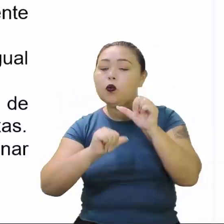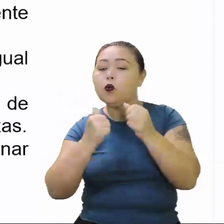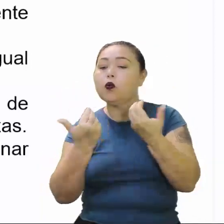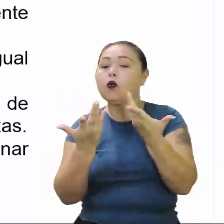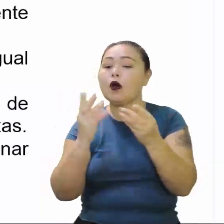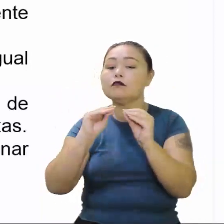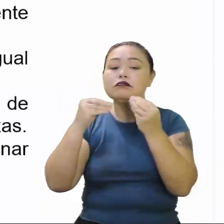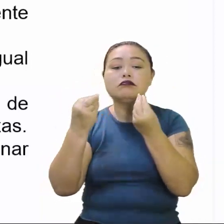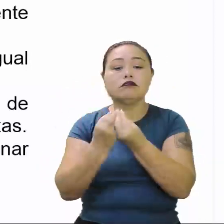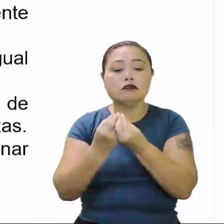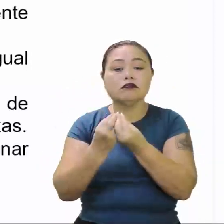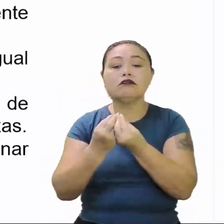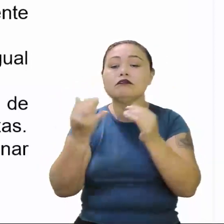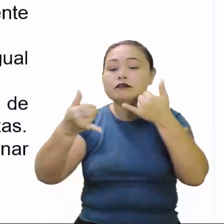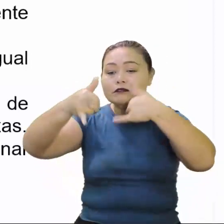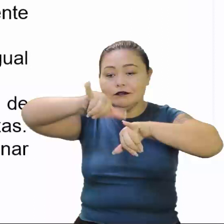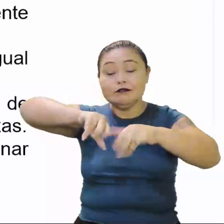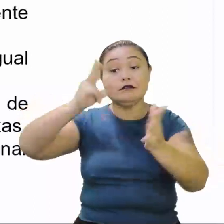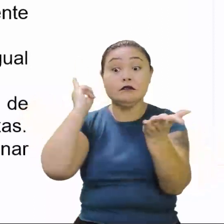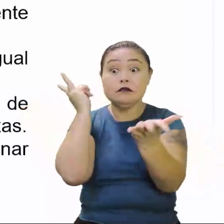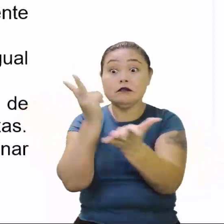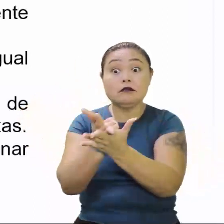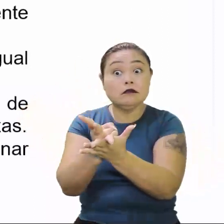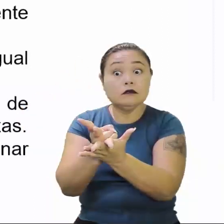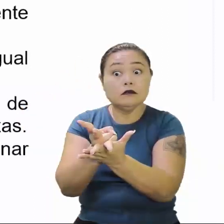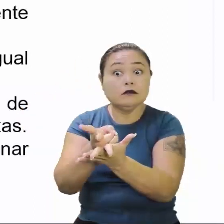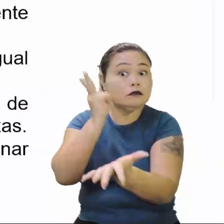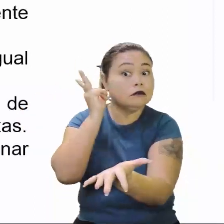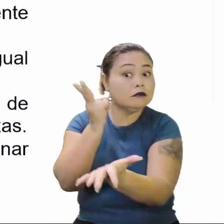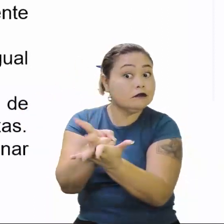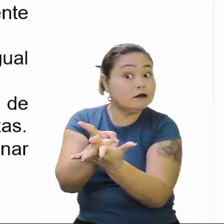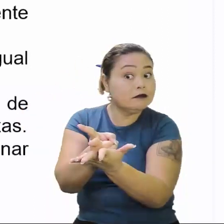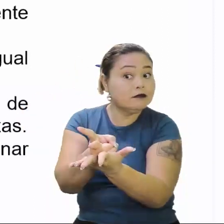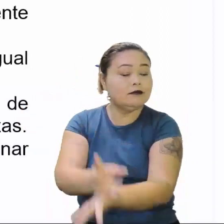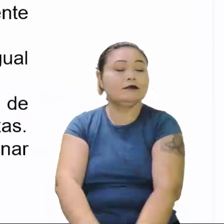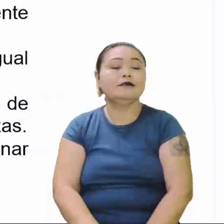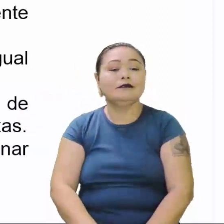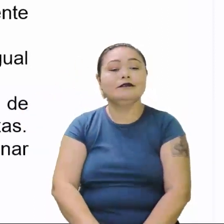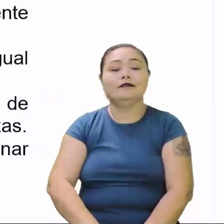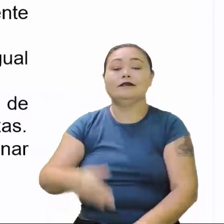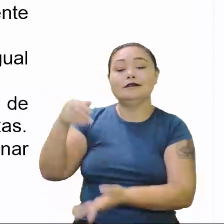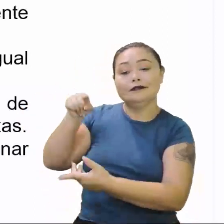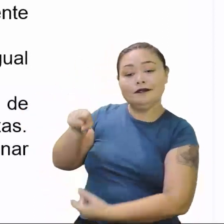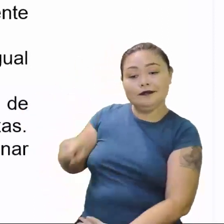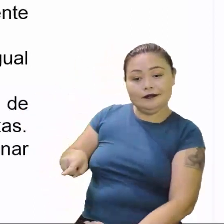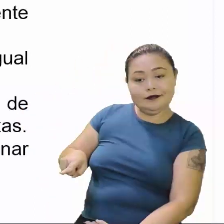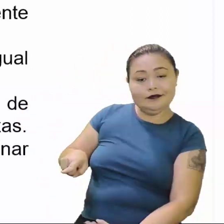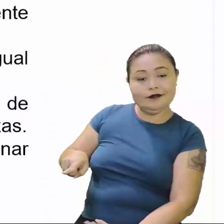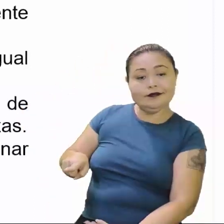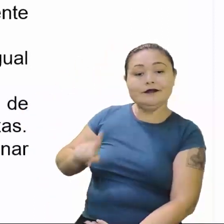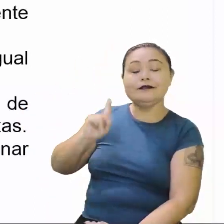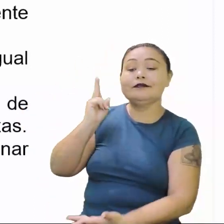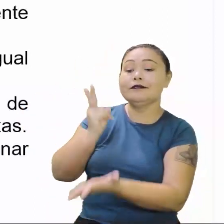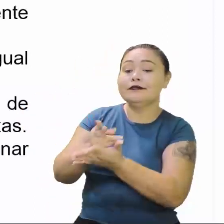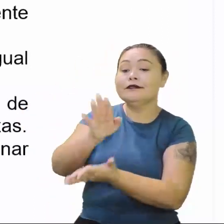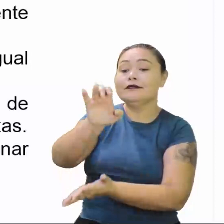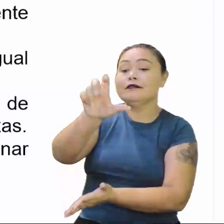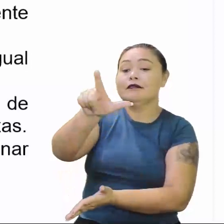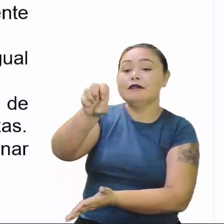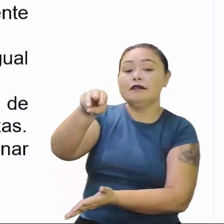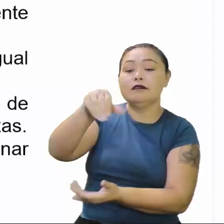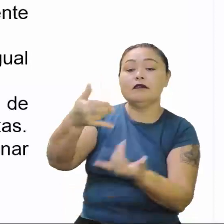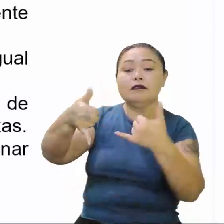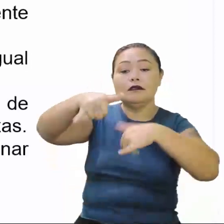substância química são fixas. E por último, o mesmo elemento químico